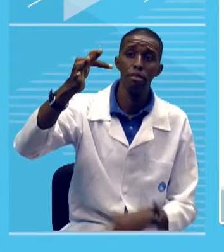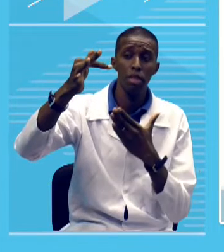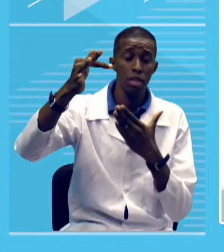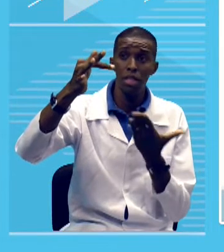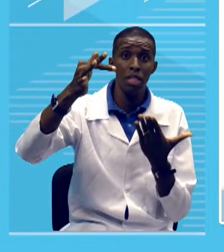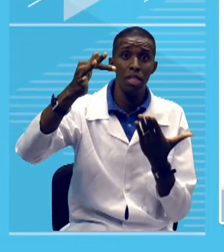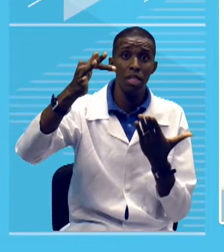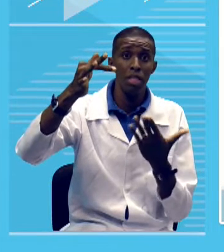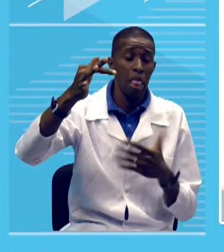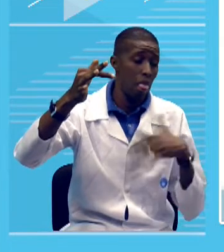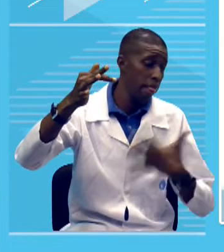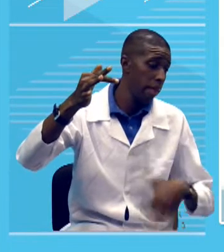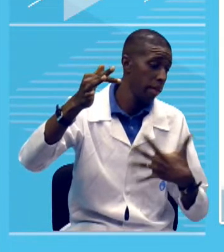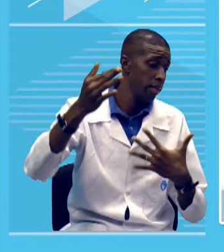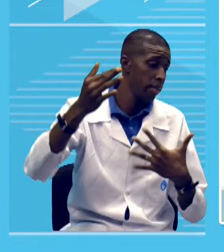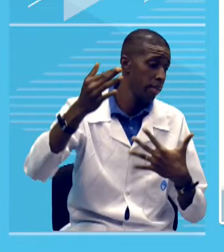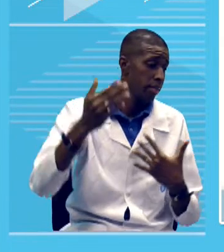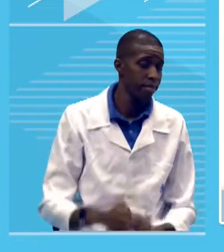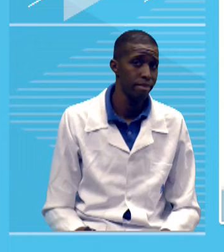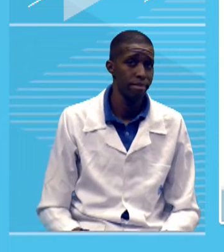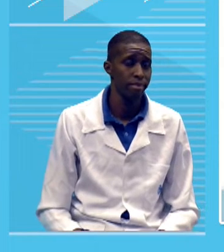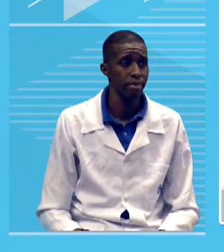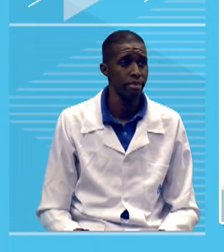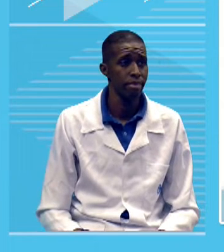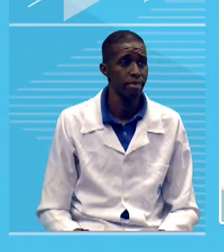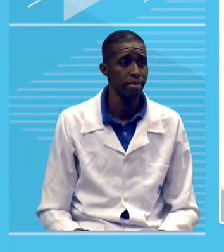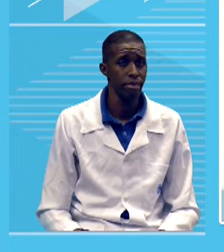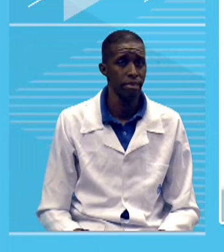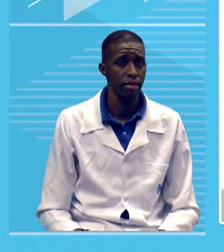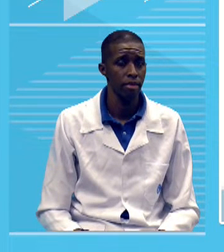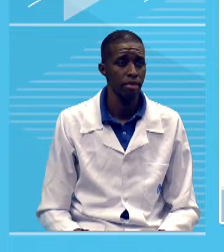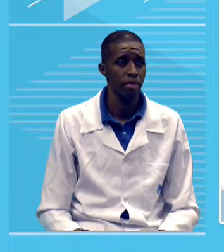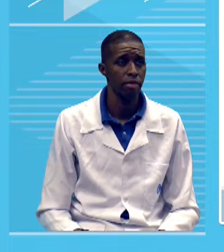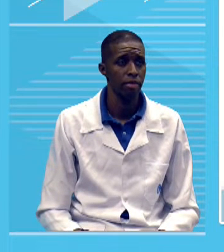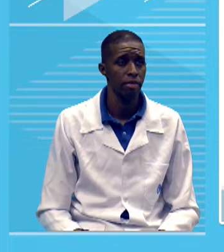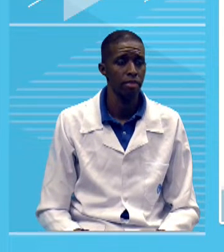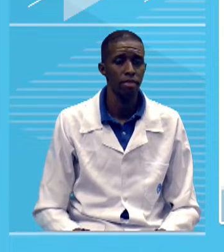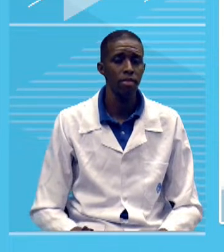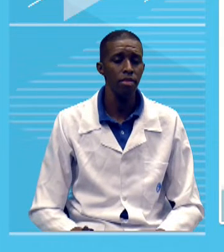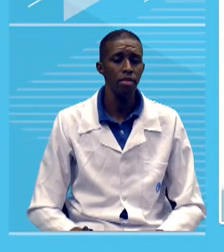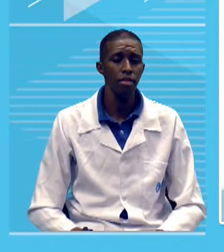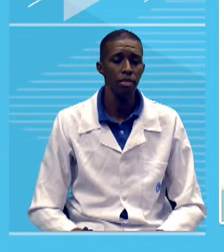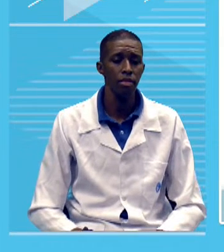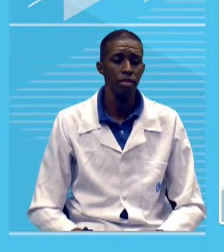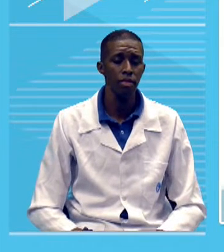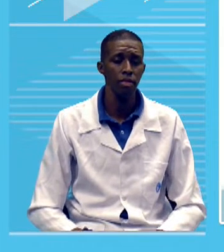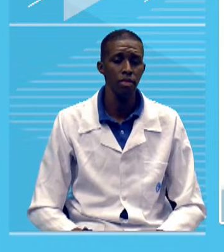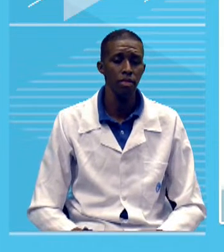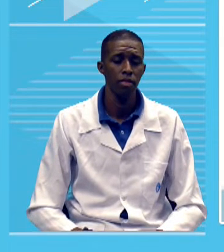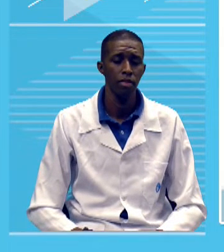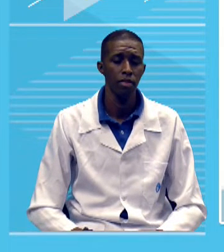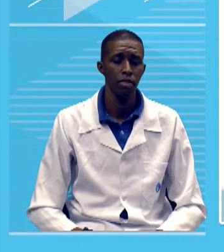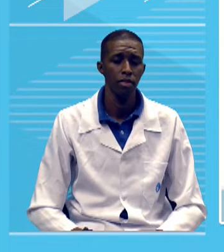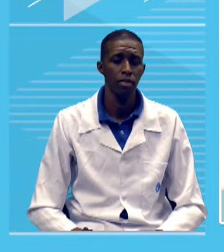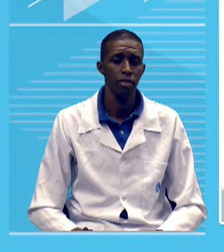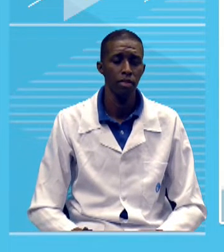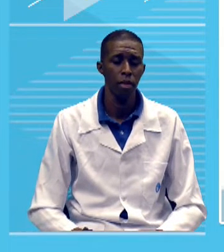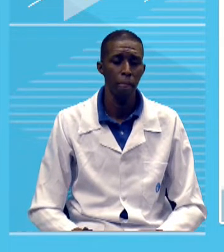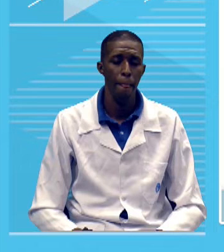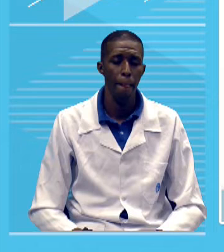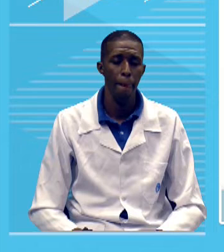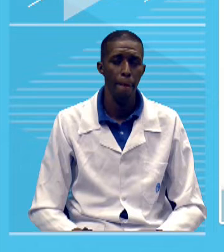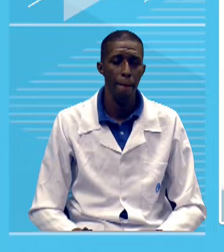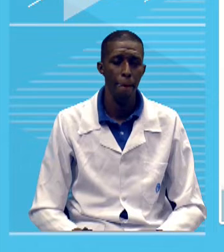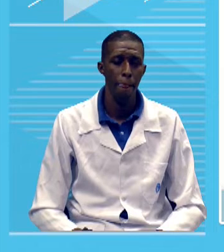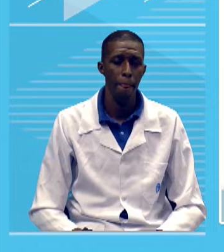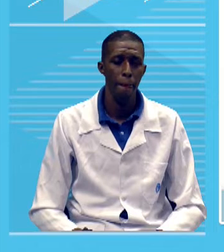refere-se a um conjunto de ações que visam a promoção de uma economia com crescimento pleno e